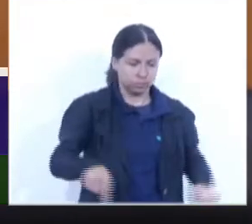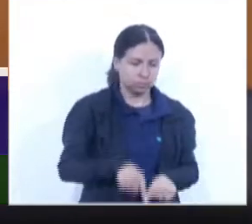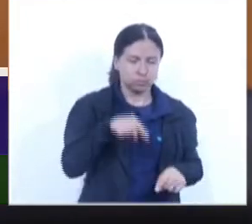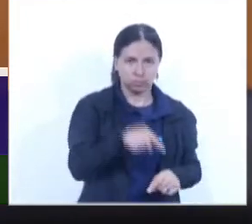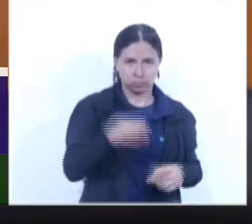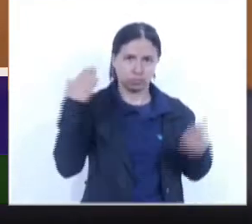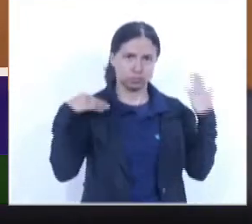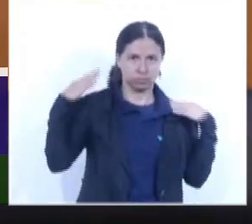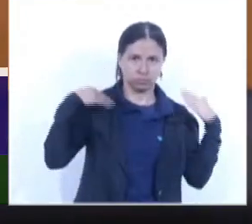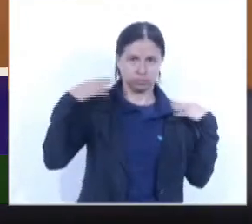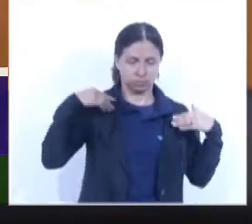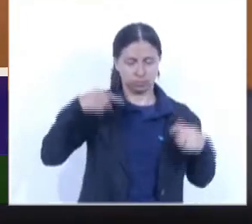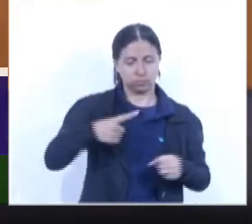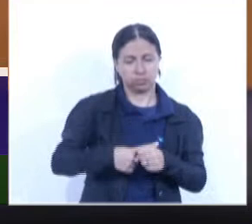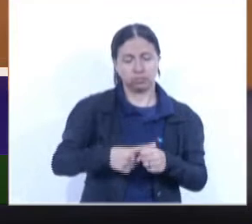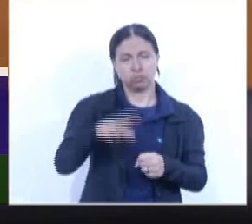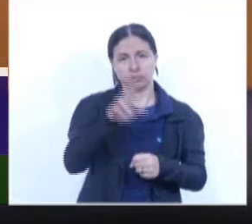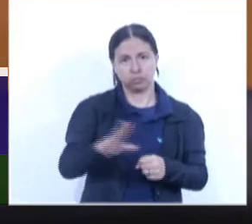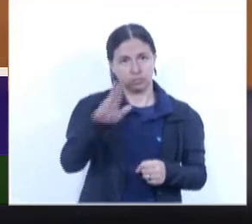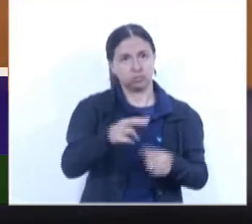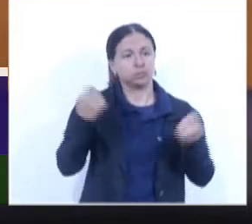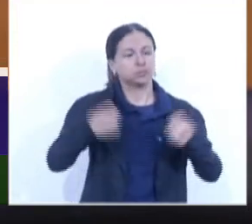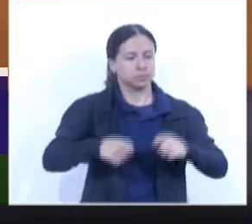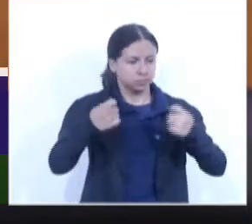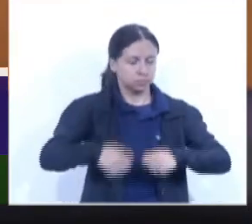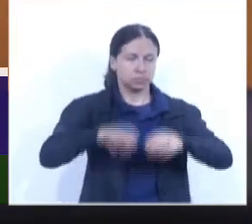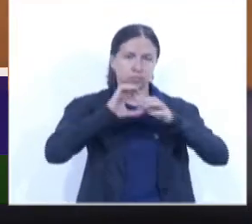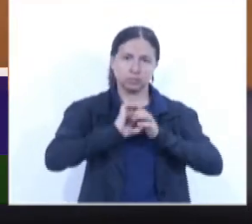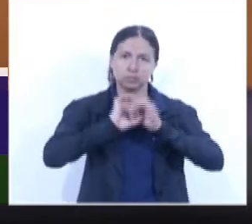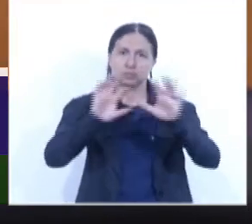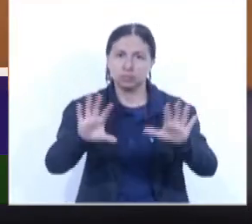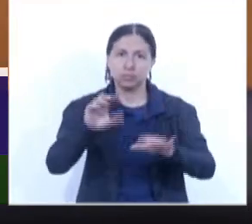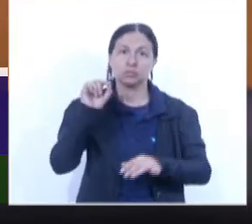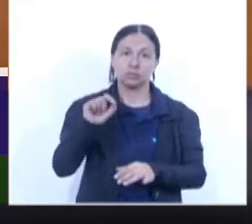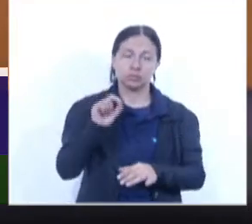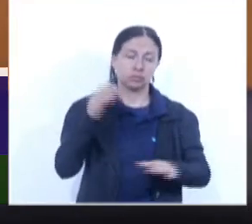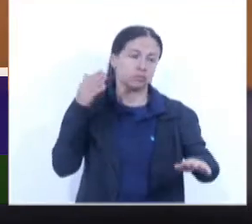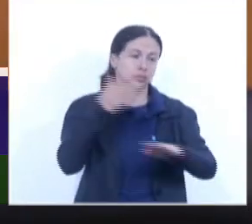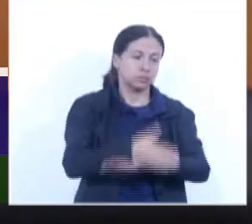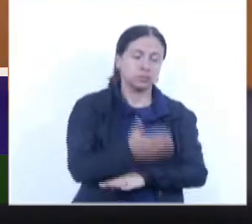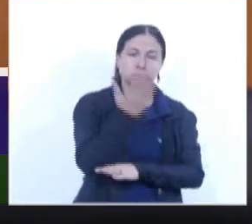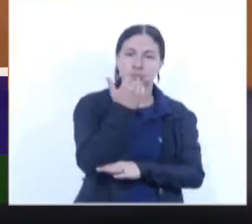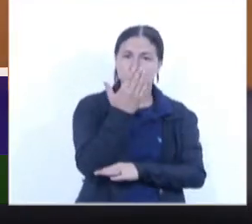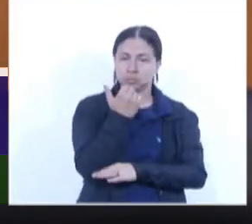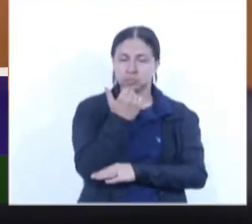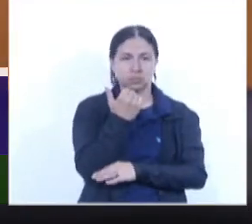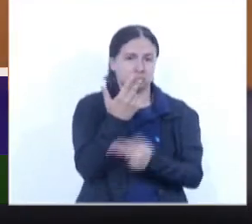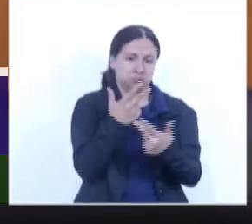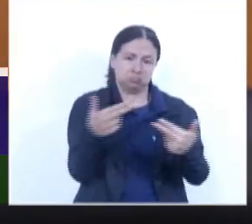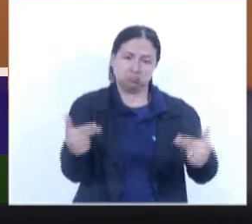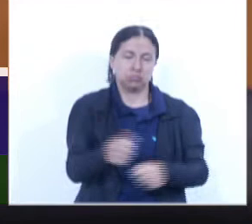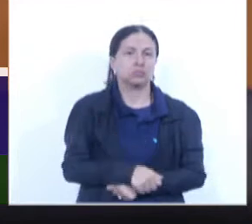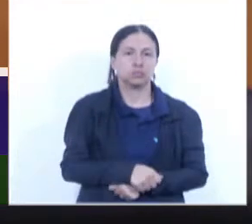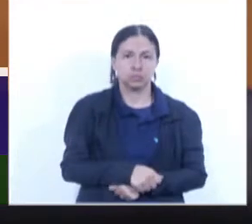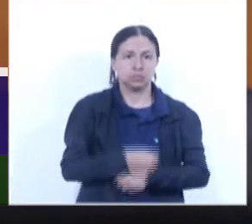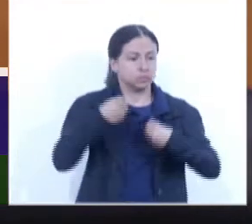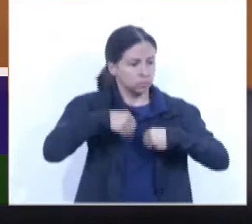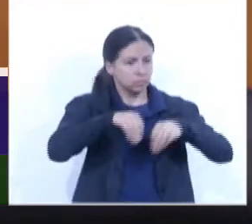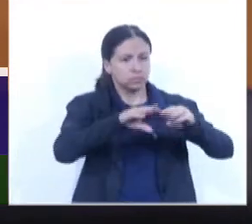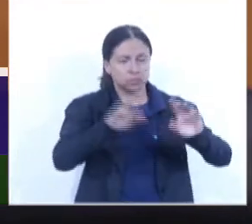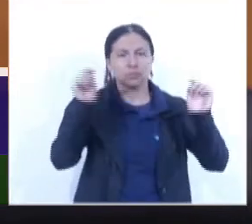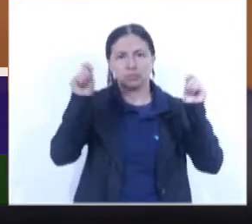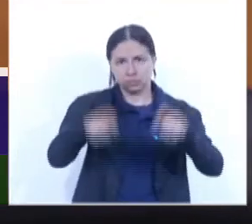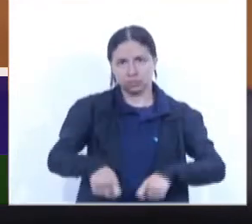município de Uberlândia permitirem a entrada e o consumo de alimentos e bebidas em suas instalações